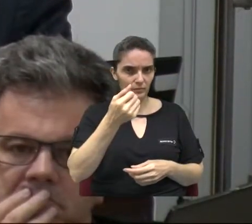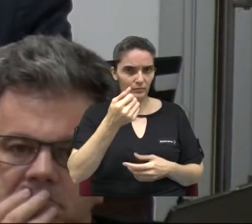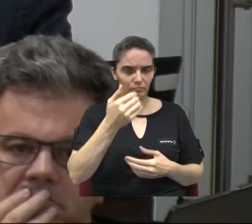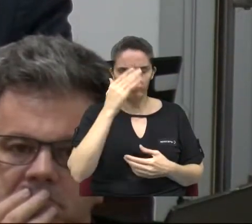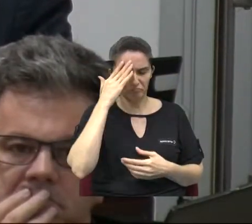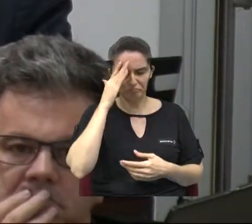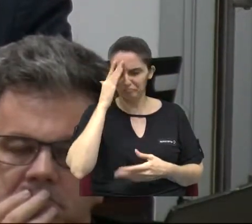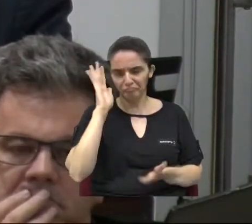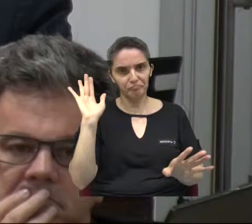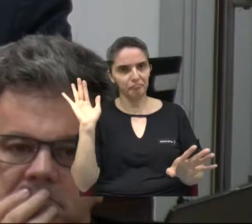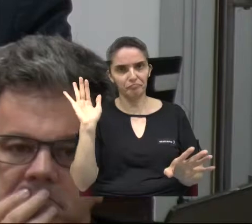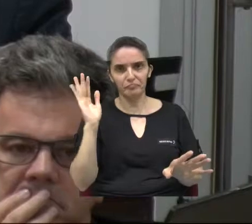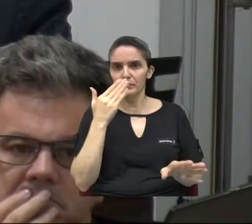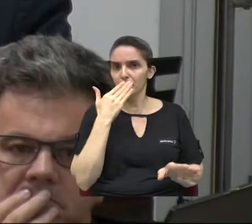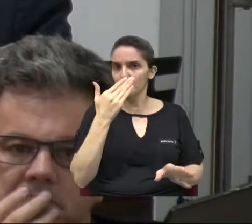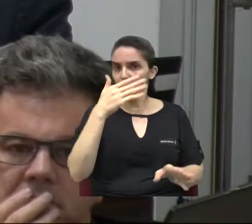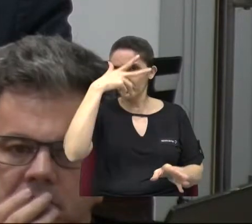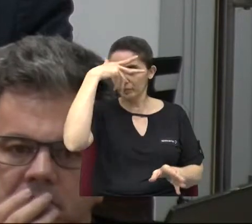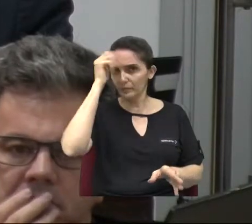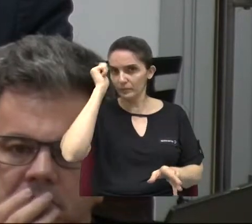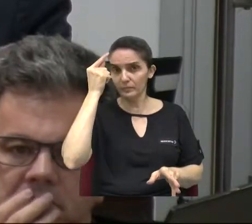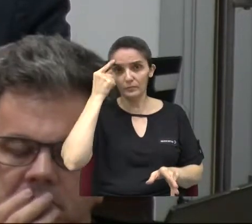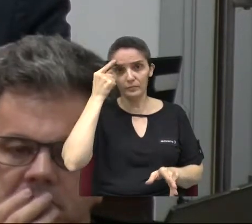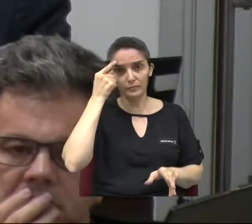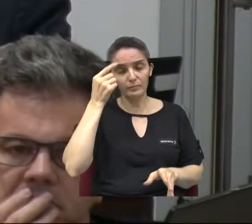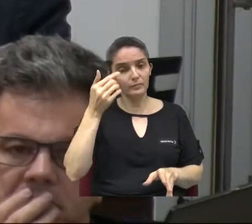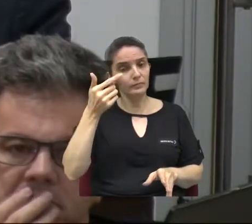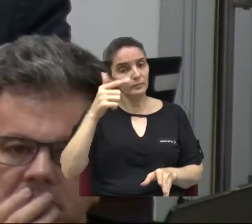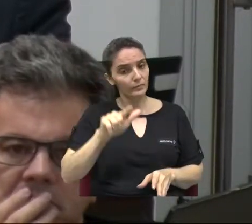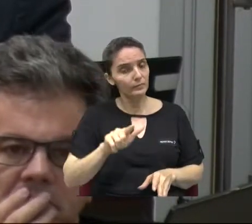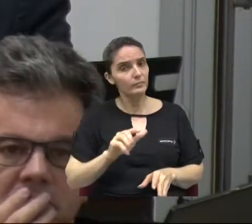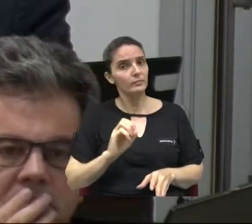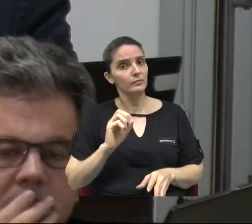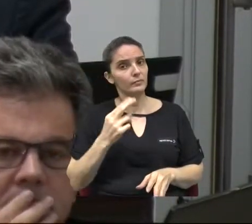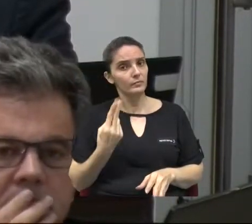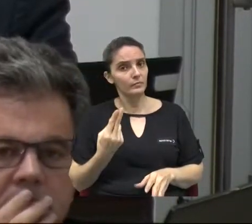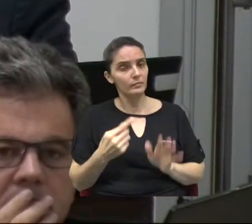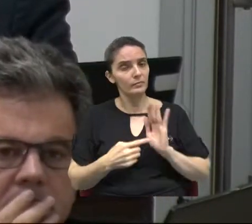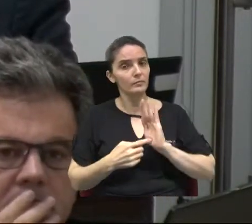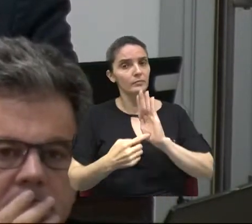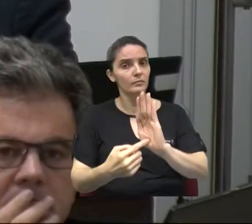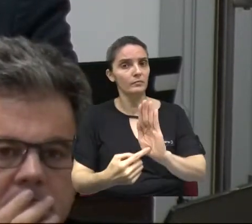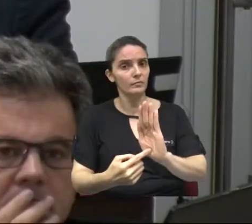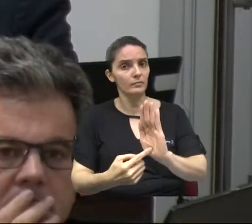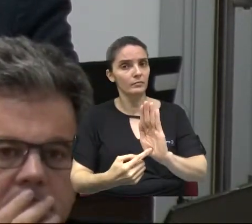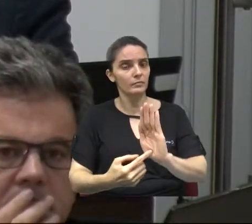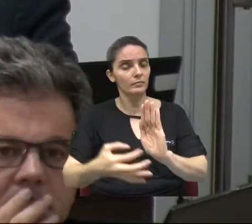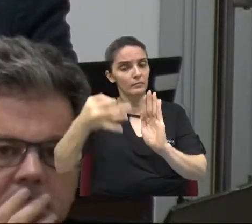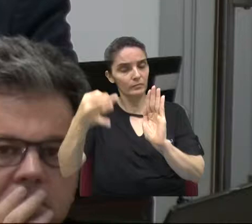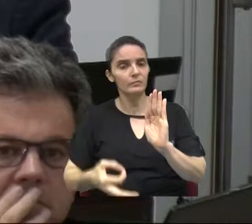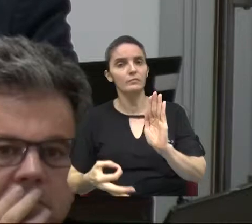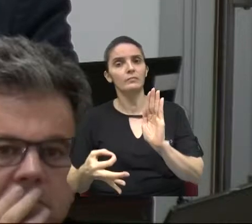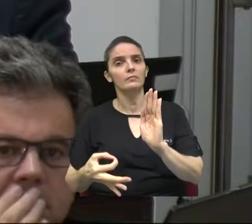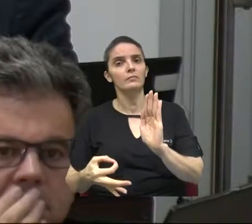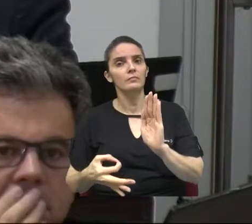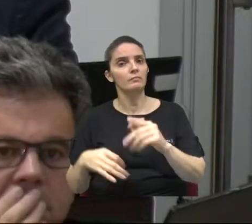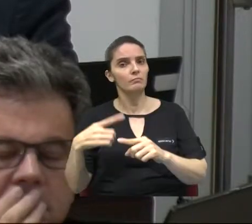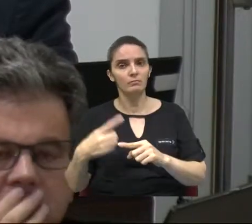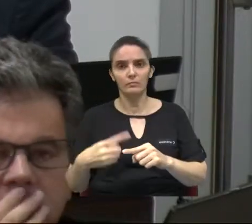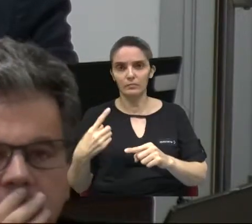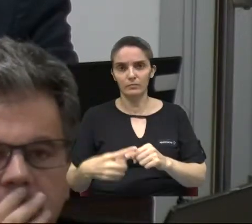o prefeito repense ou que apresente algo plausível a essa casa,